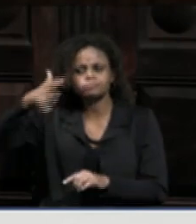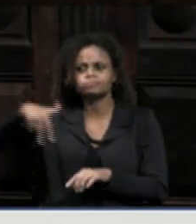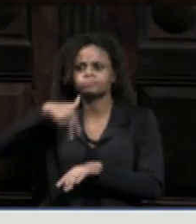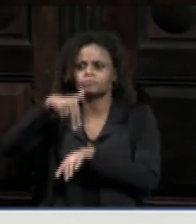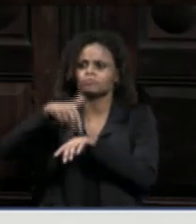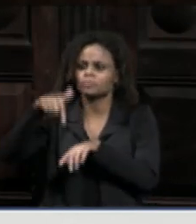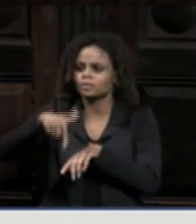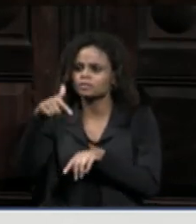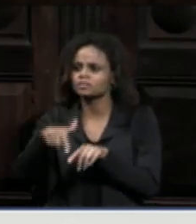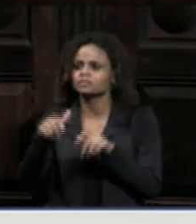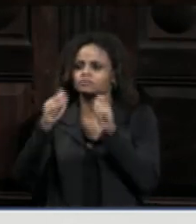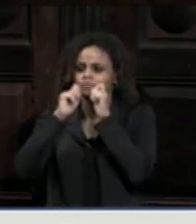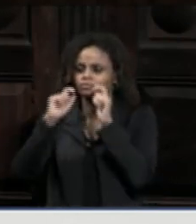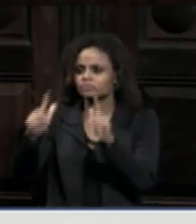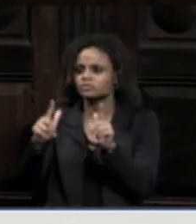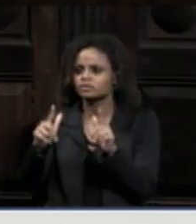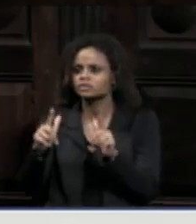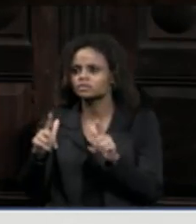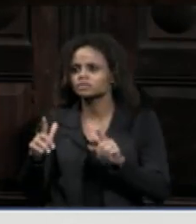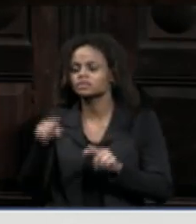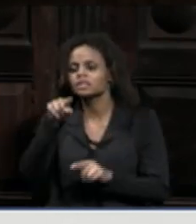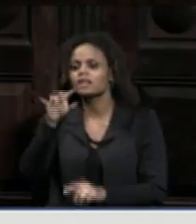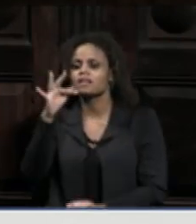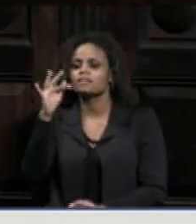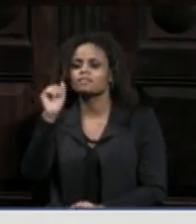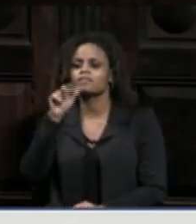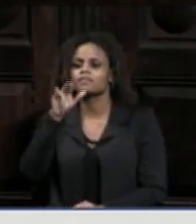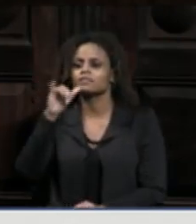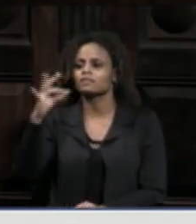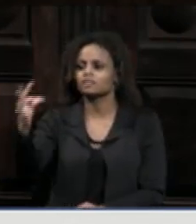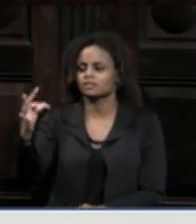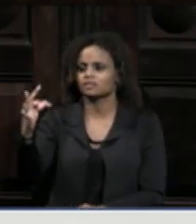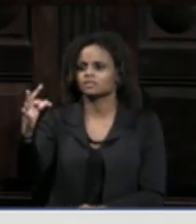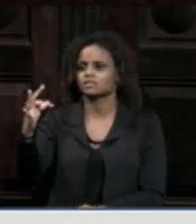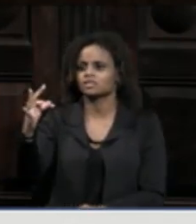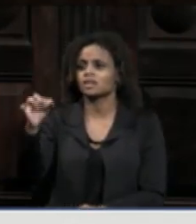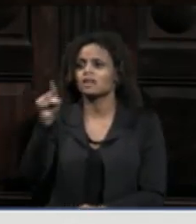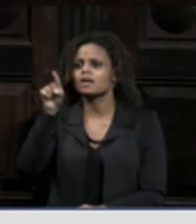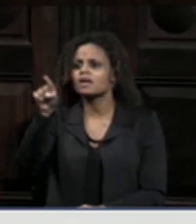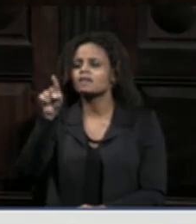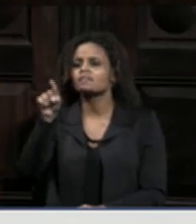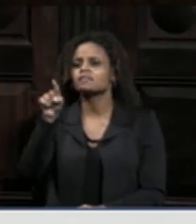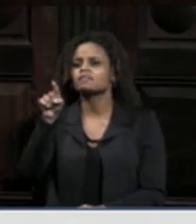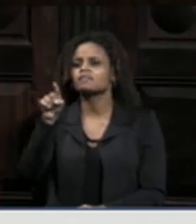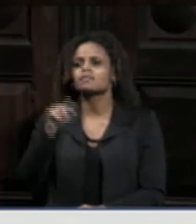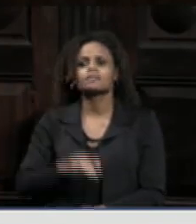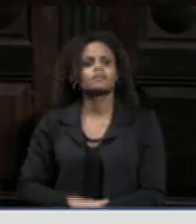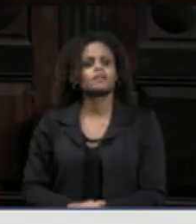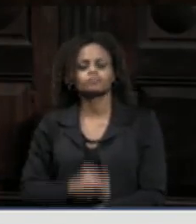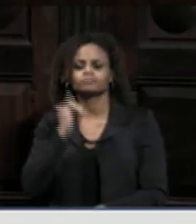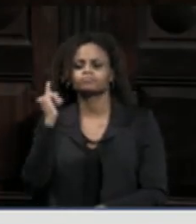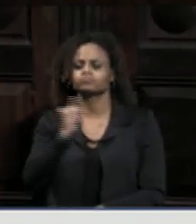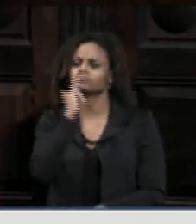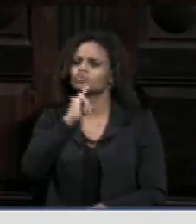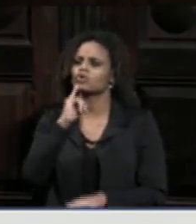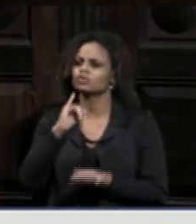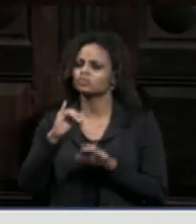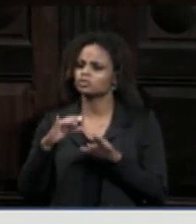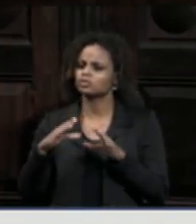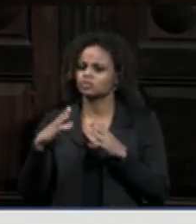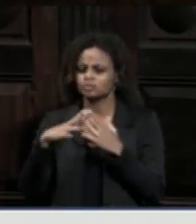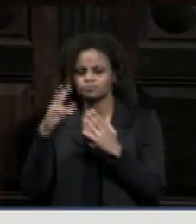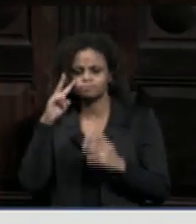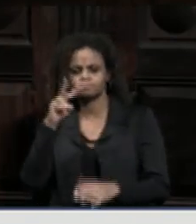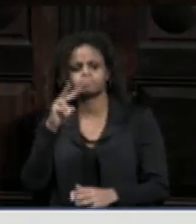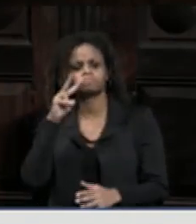Parlamento Estadual, que a FANIT tem sido, no último período, um importante diferencial para